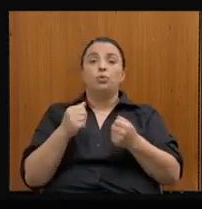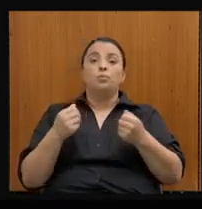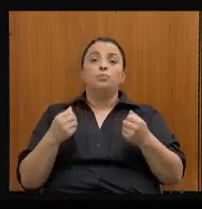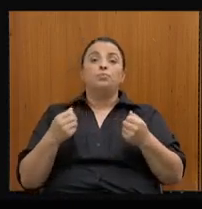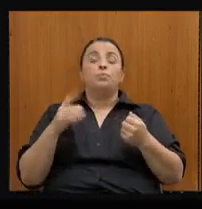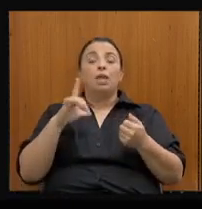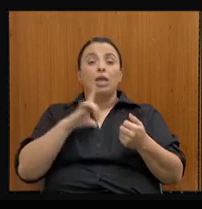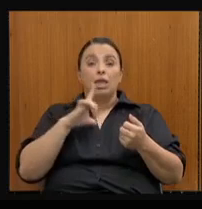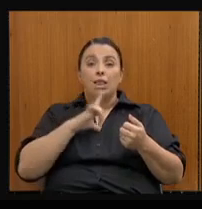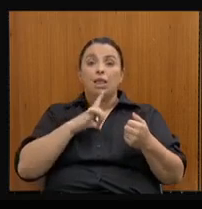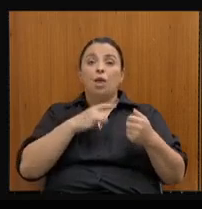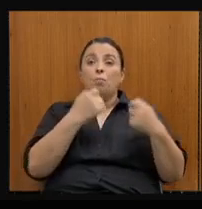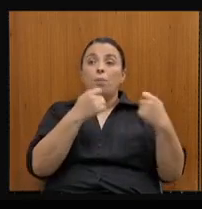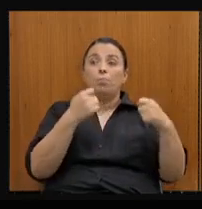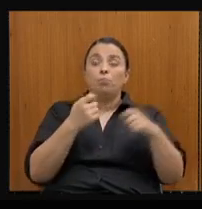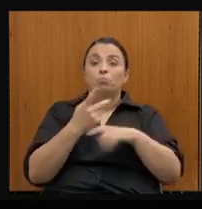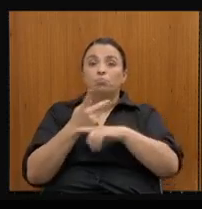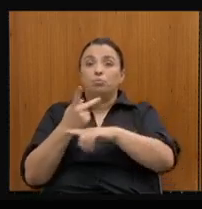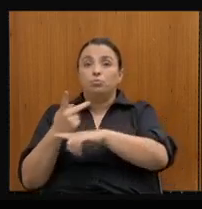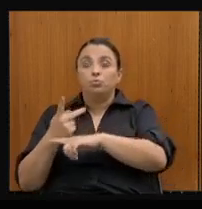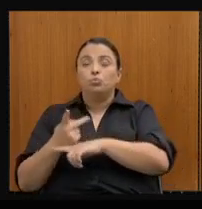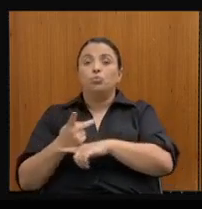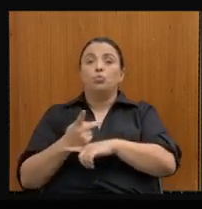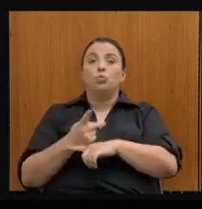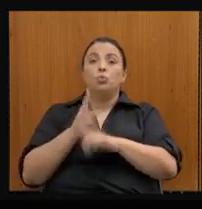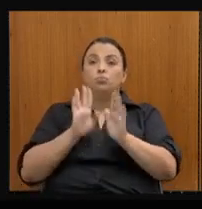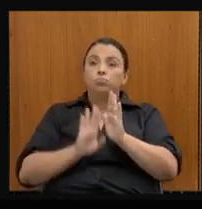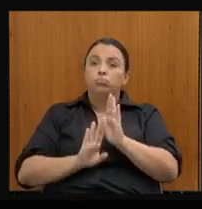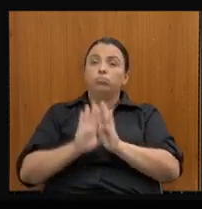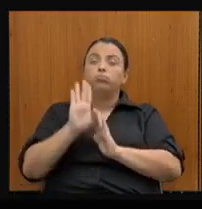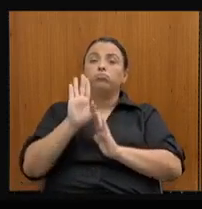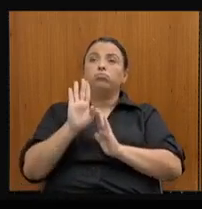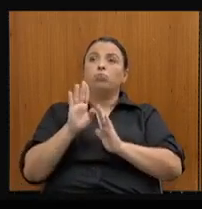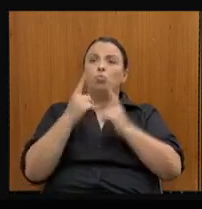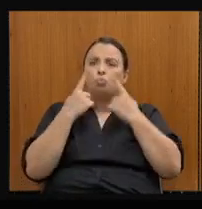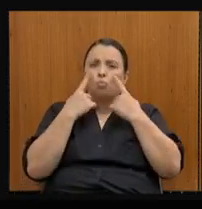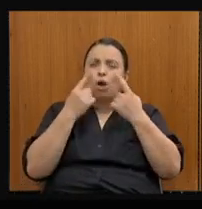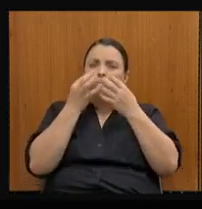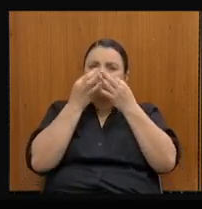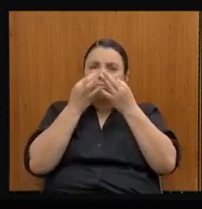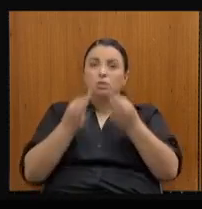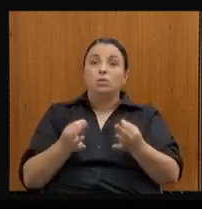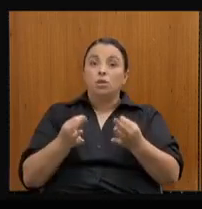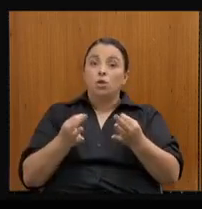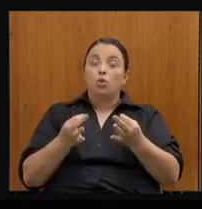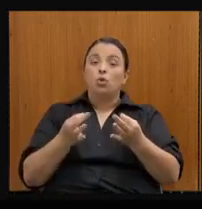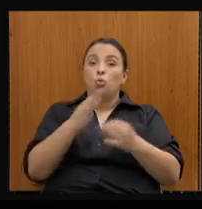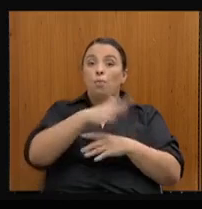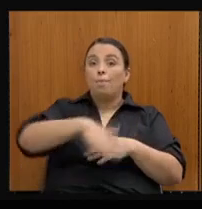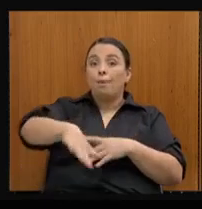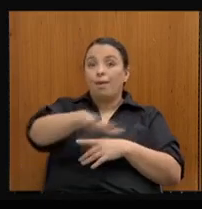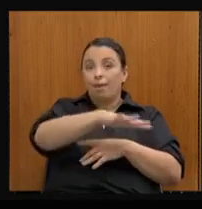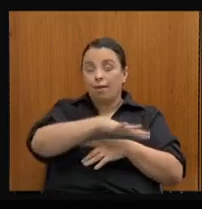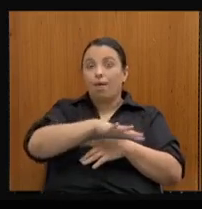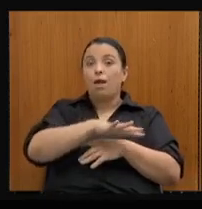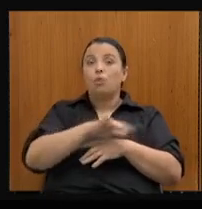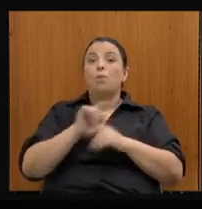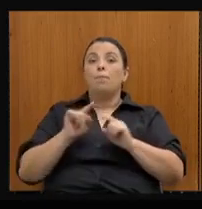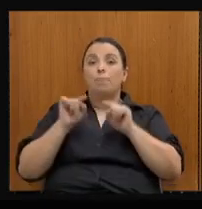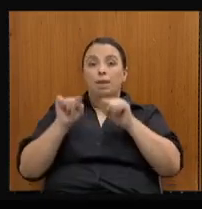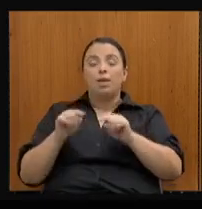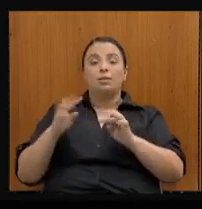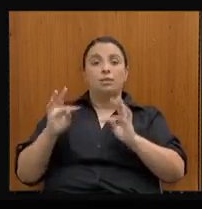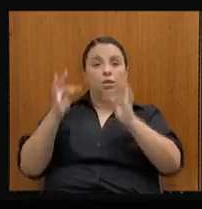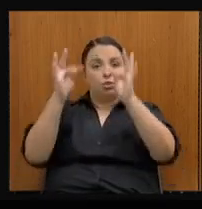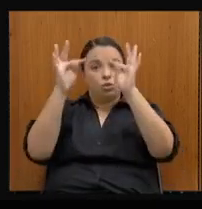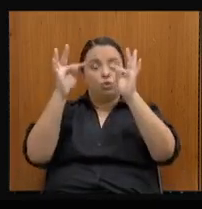é uma demanda é crescente um olhar atento é do mercado para para esse